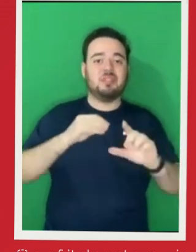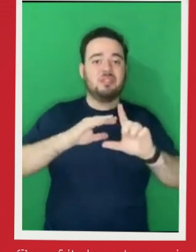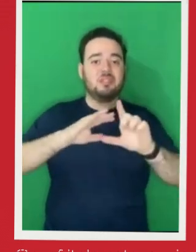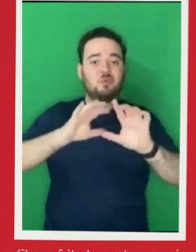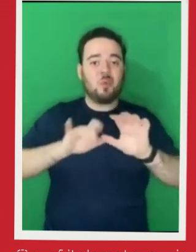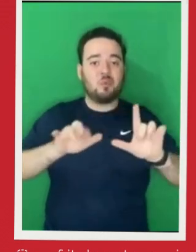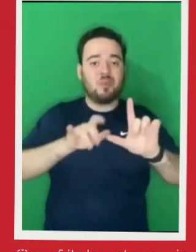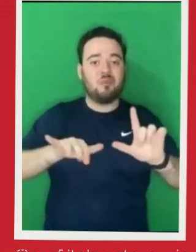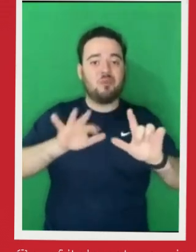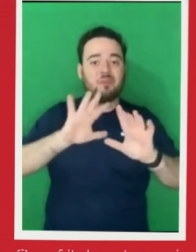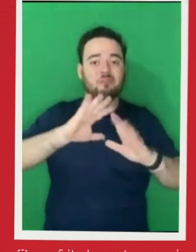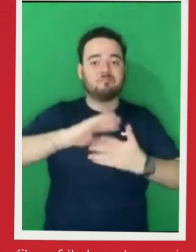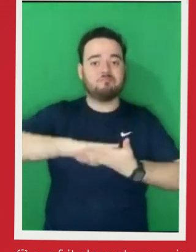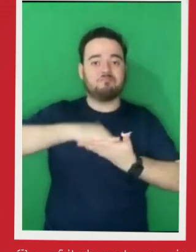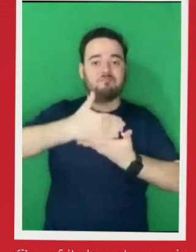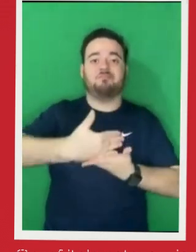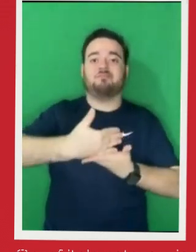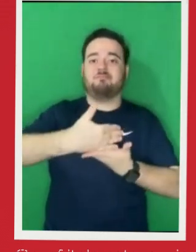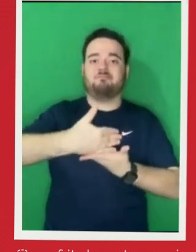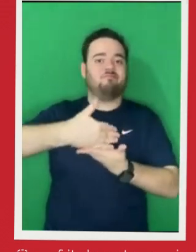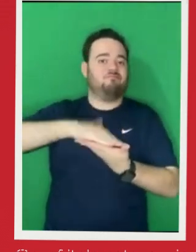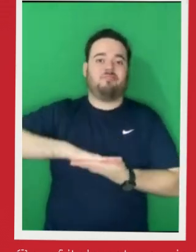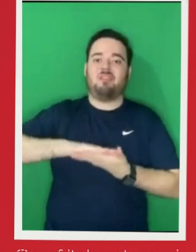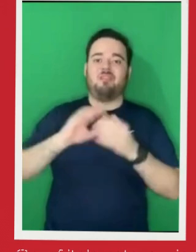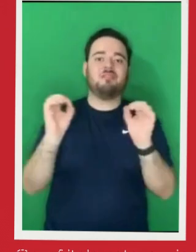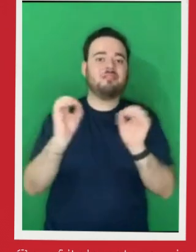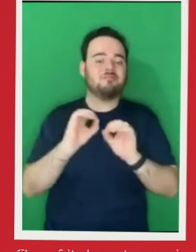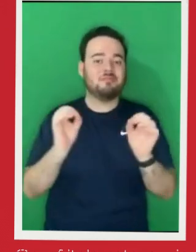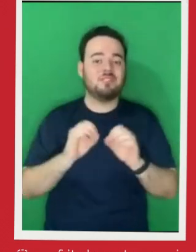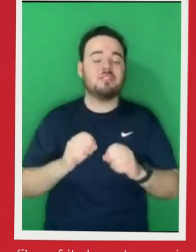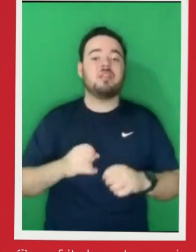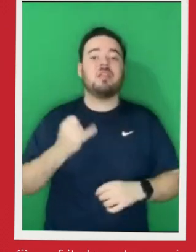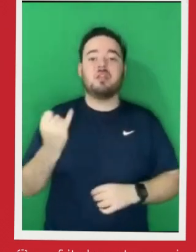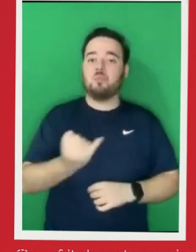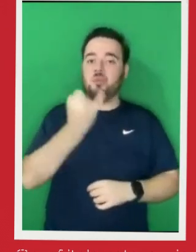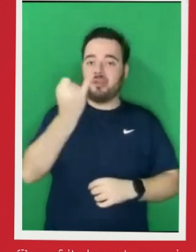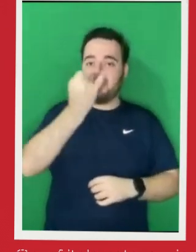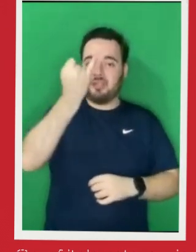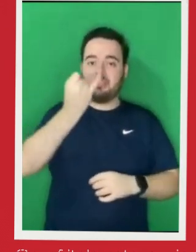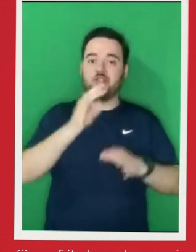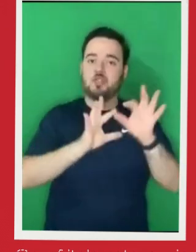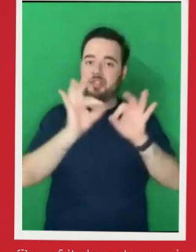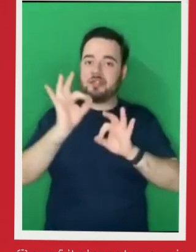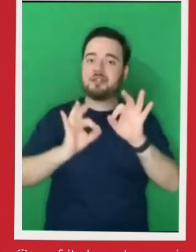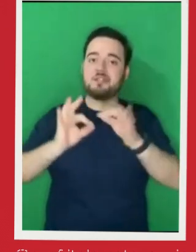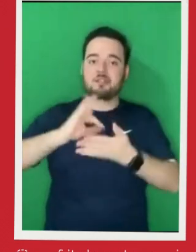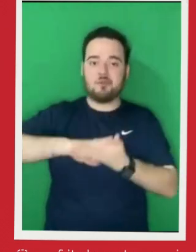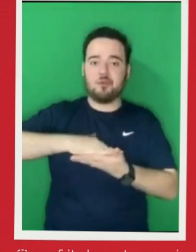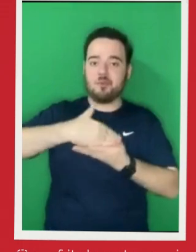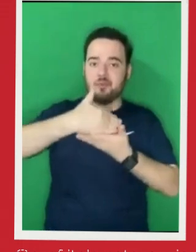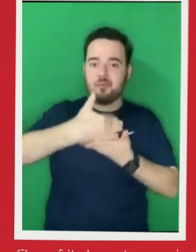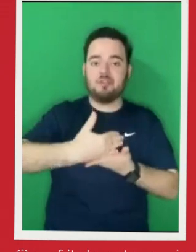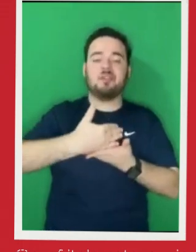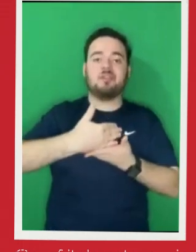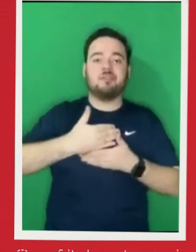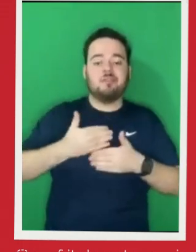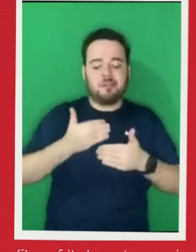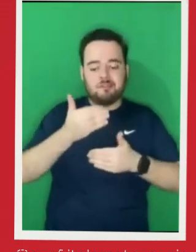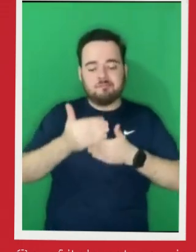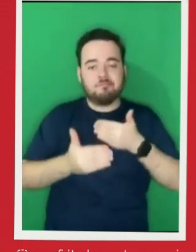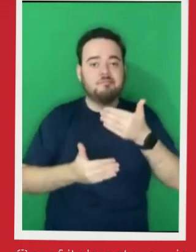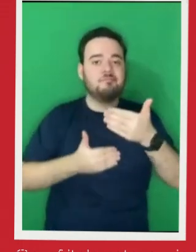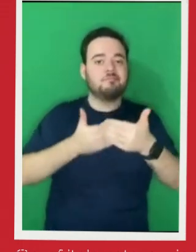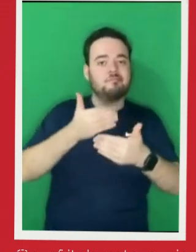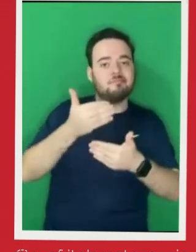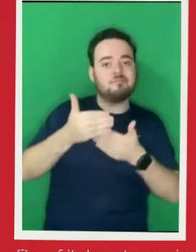gente nem ligou o computador, como eu já falei. Então é muito importante organizar no seu computador o calendário